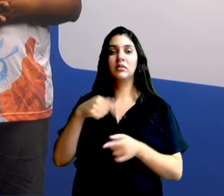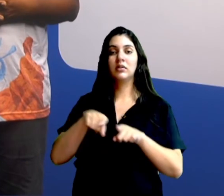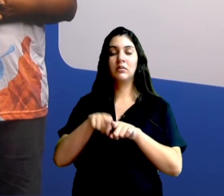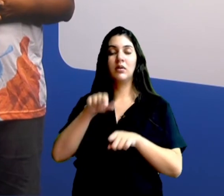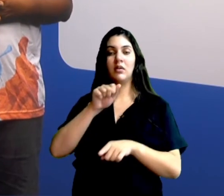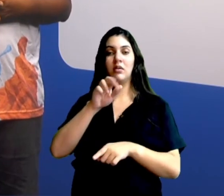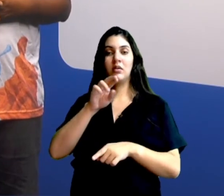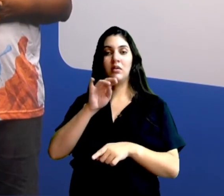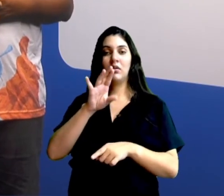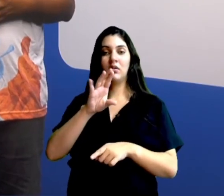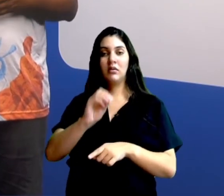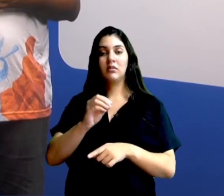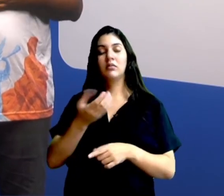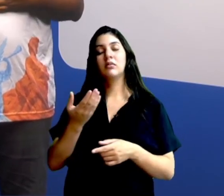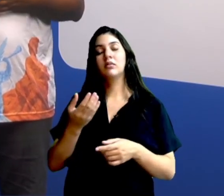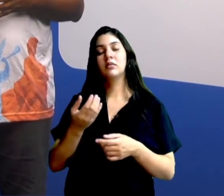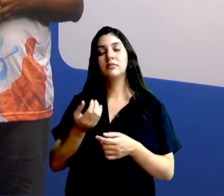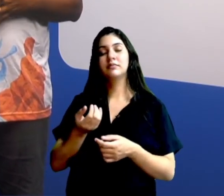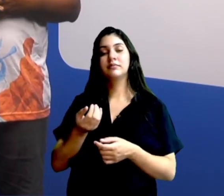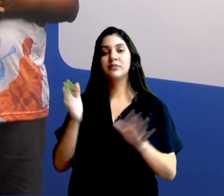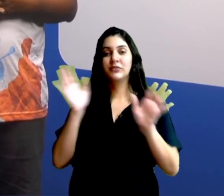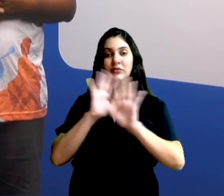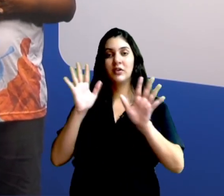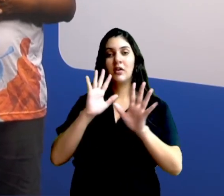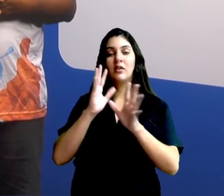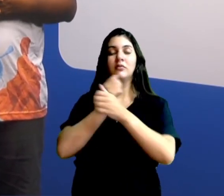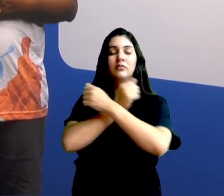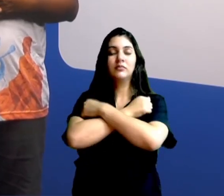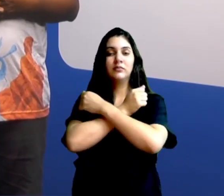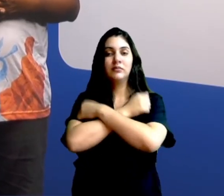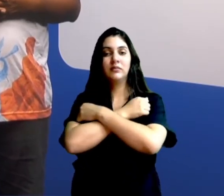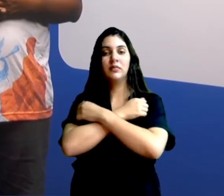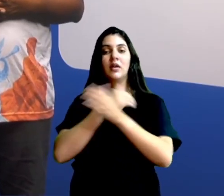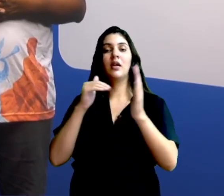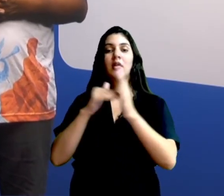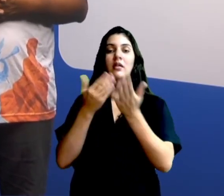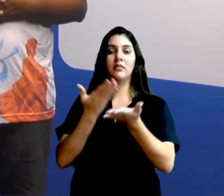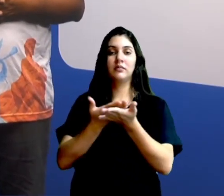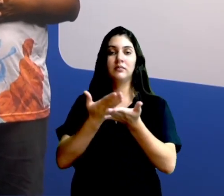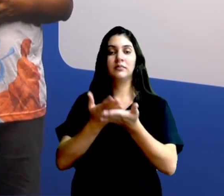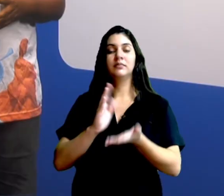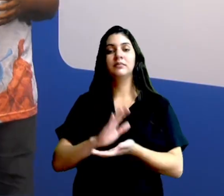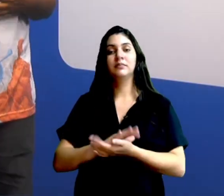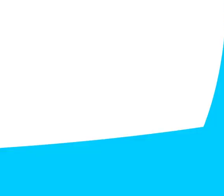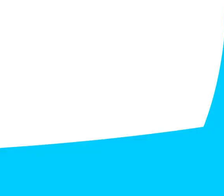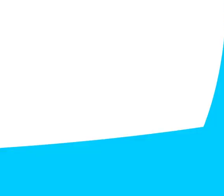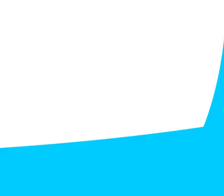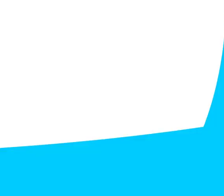Ártico e me despeço para todos, um forte abraço e até a próxima aula.